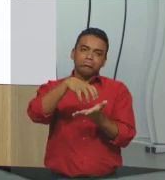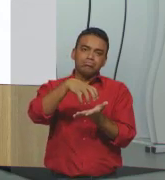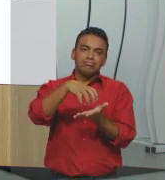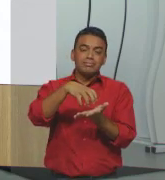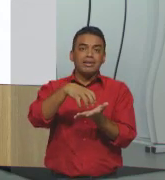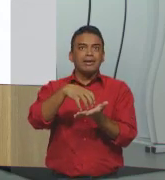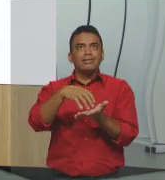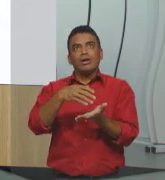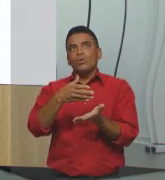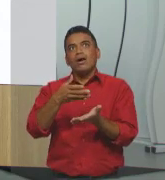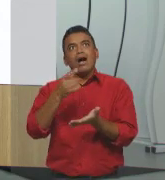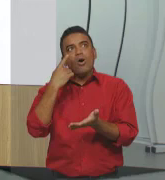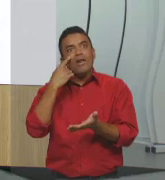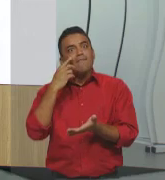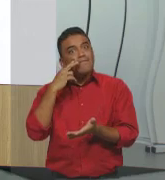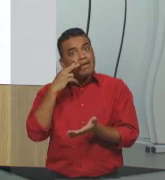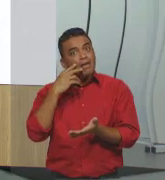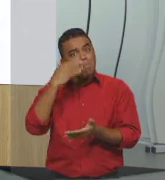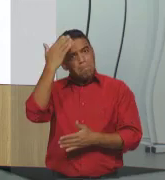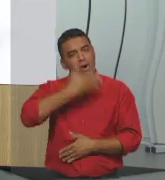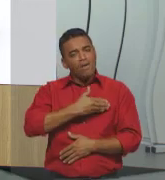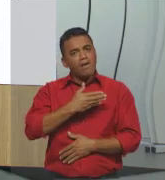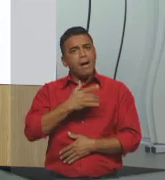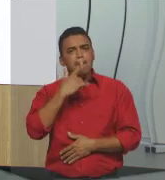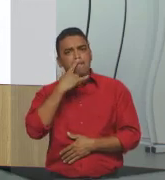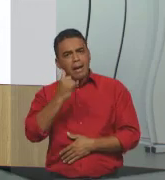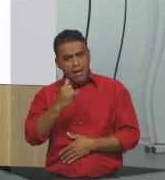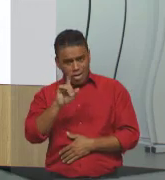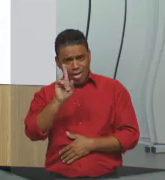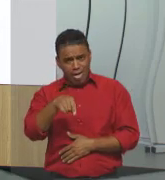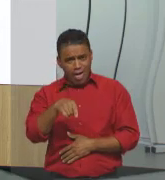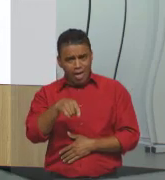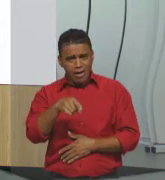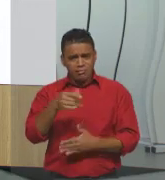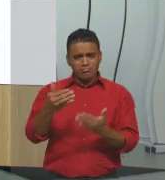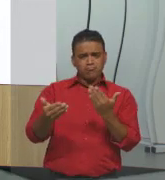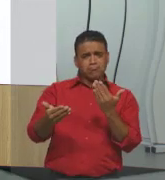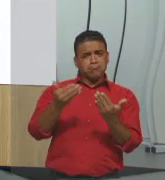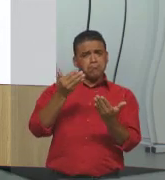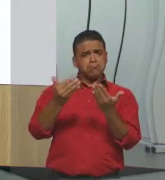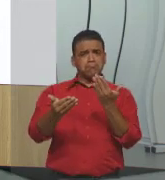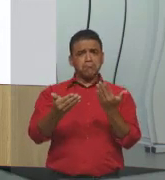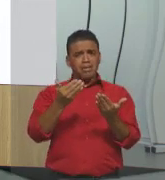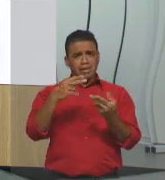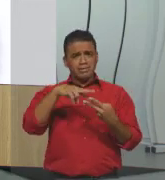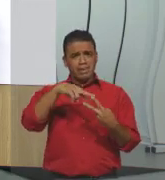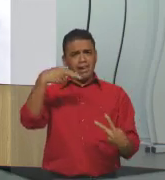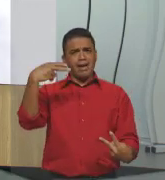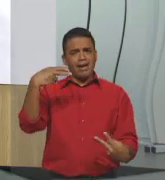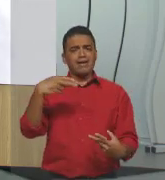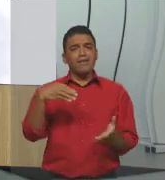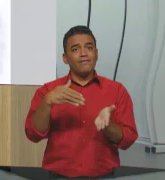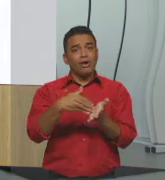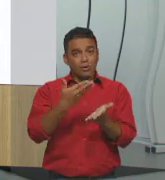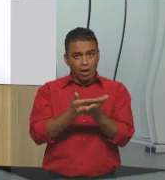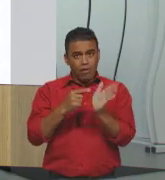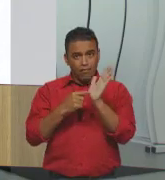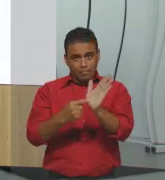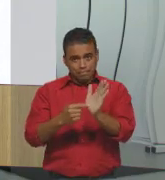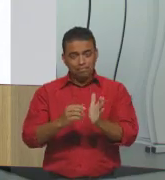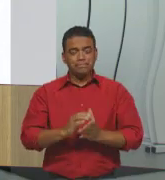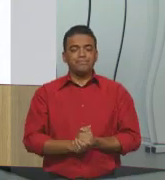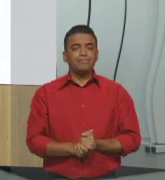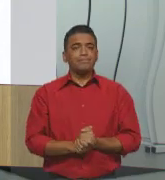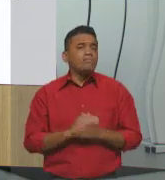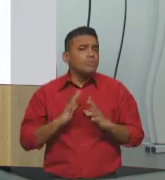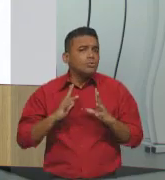de paternidade, por exemplo, porque aí a gente consegue ver as semelhanças, igual a gente vai ver aqui no finalzinho da aula. E